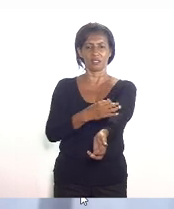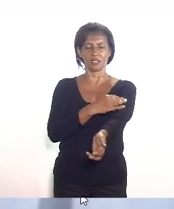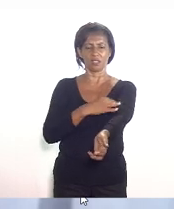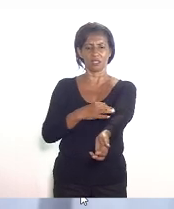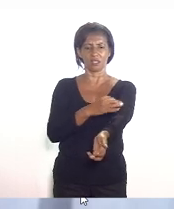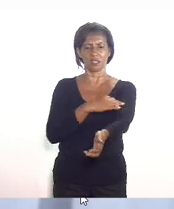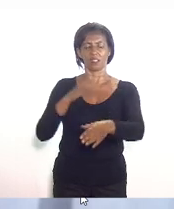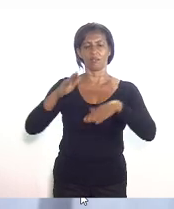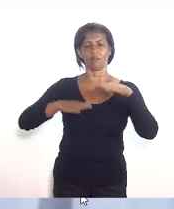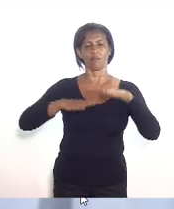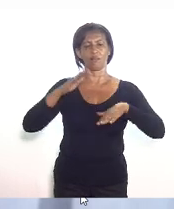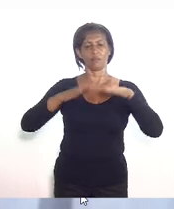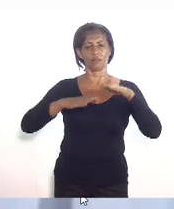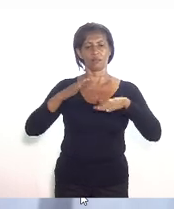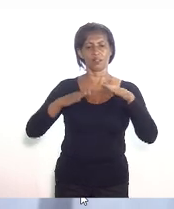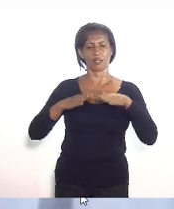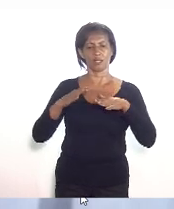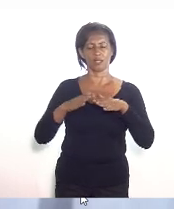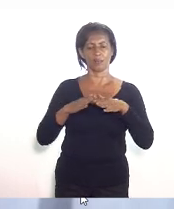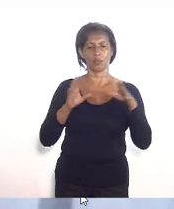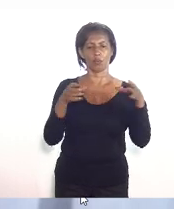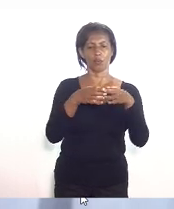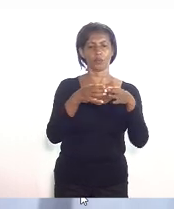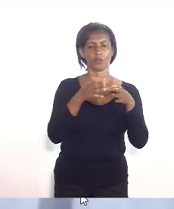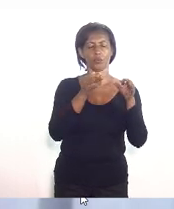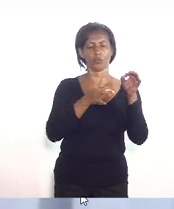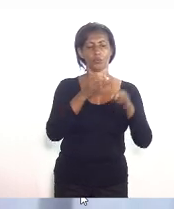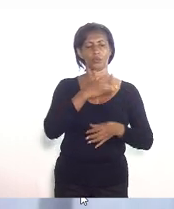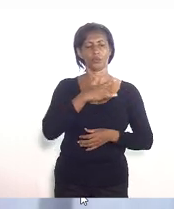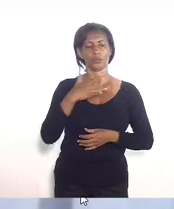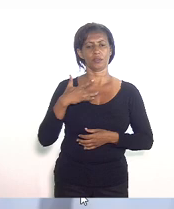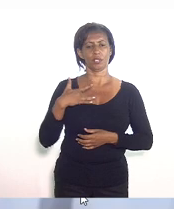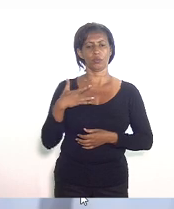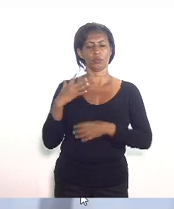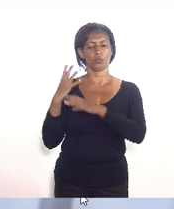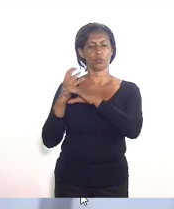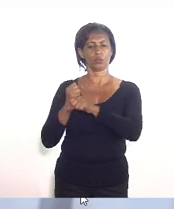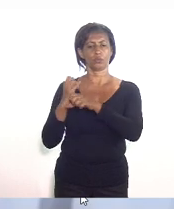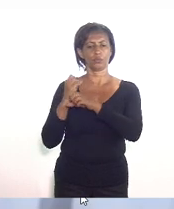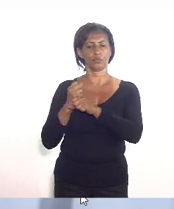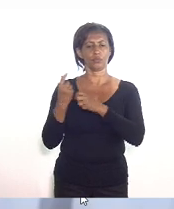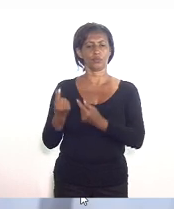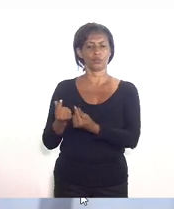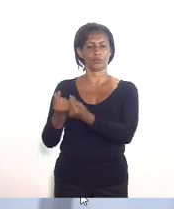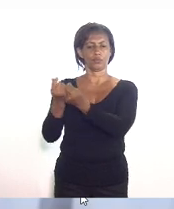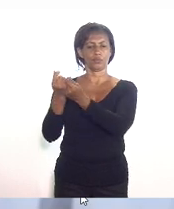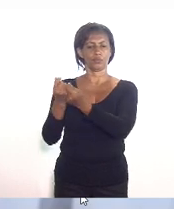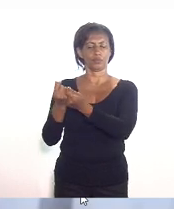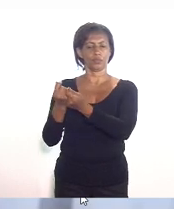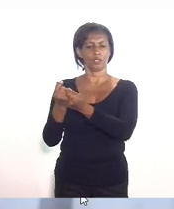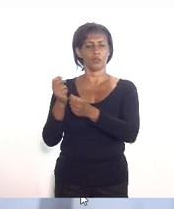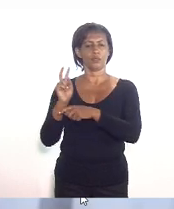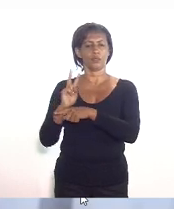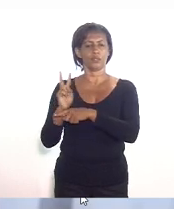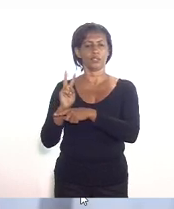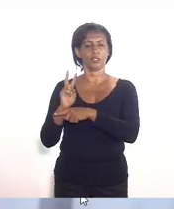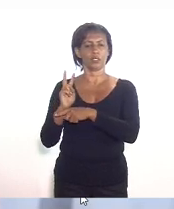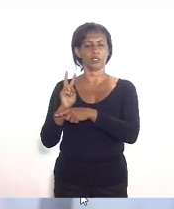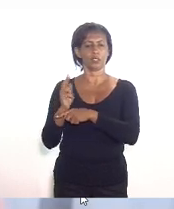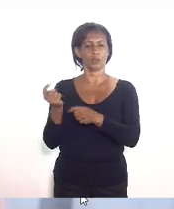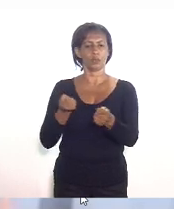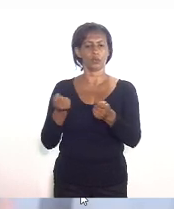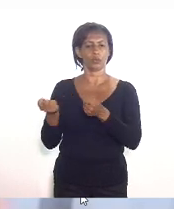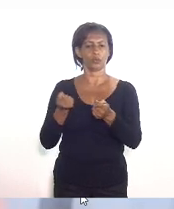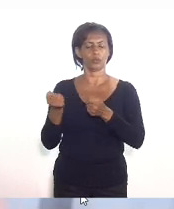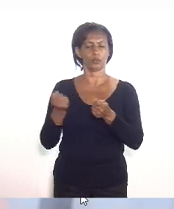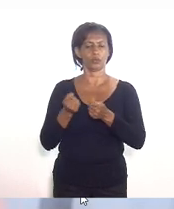de pareceres das comissões Constituição, Justiça, de Saúde, de Orçamento, Finanças, Fiscalização Financeira e Controle.